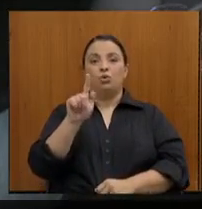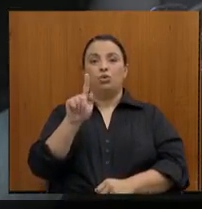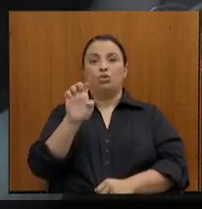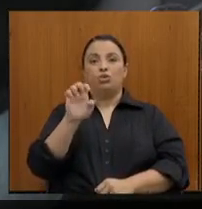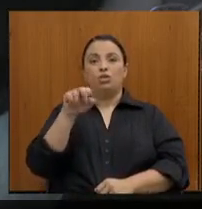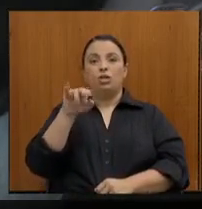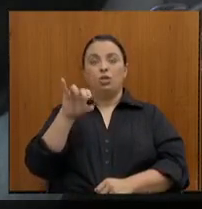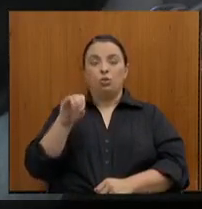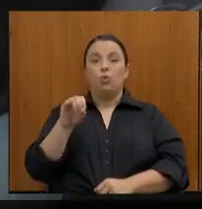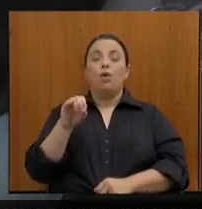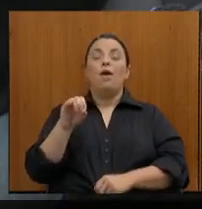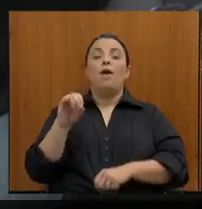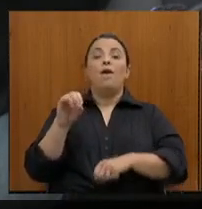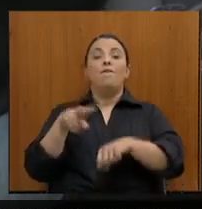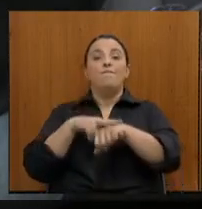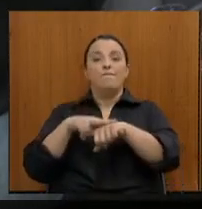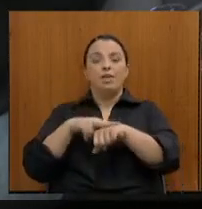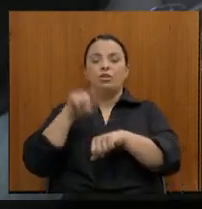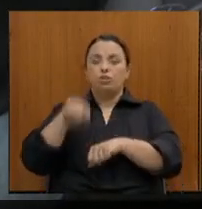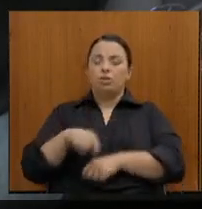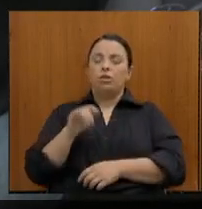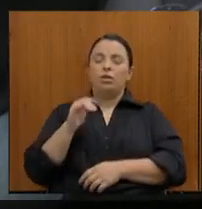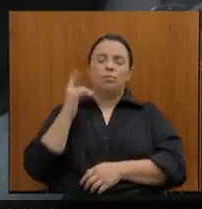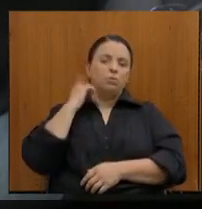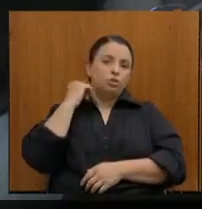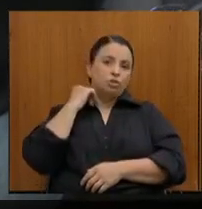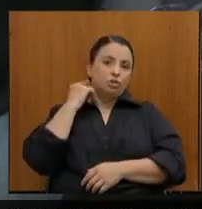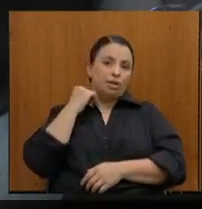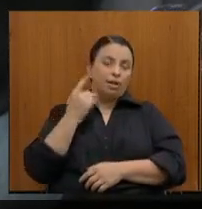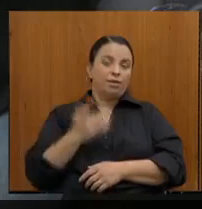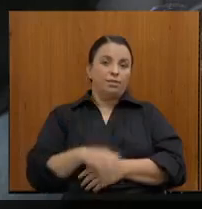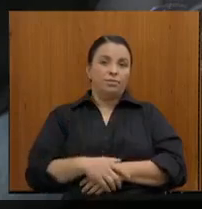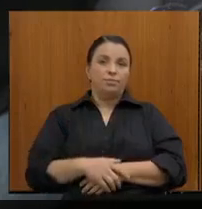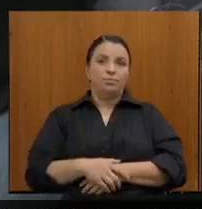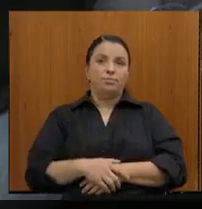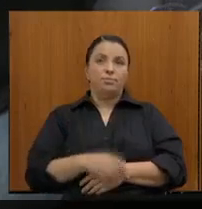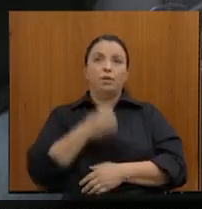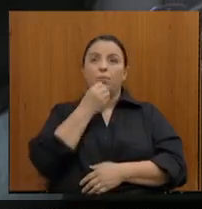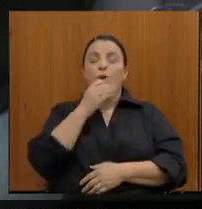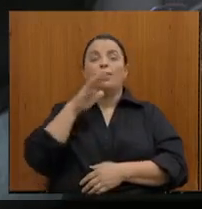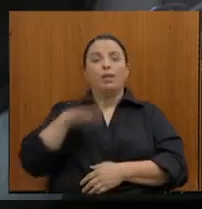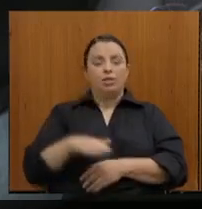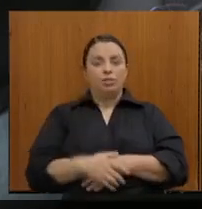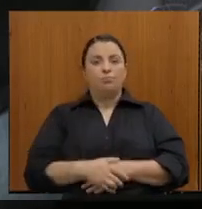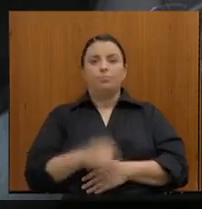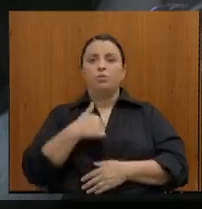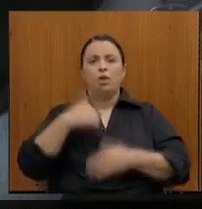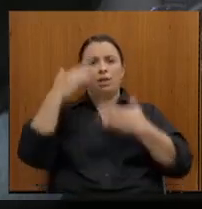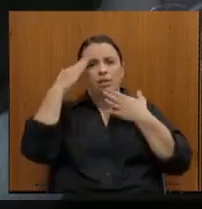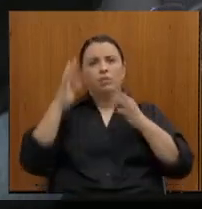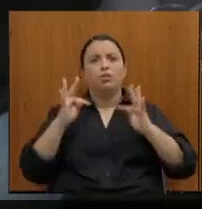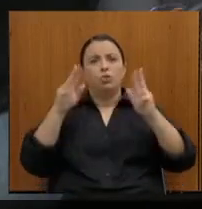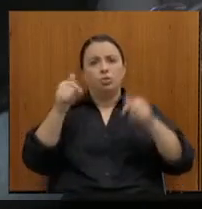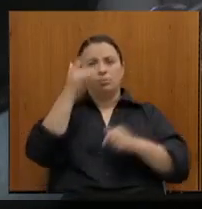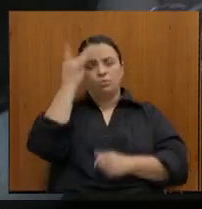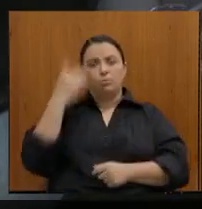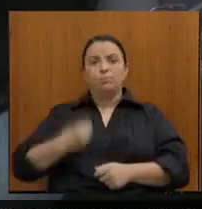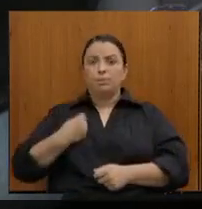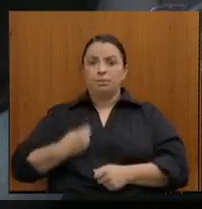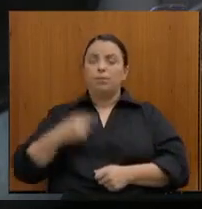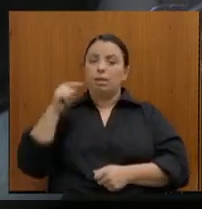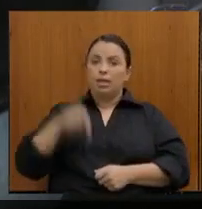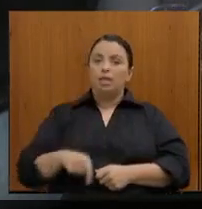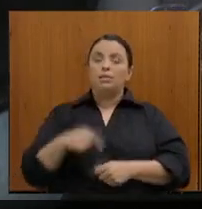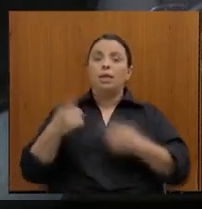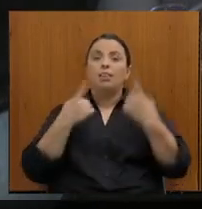hidrogénio Verde no estado das minas e energias Gerais Boa tarde Agradeço a todos os participantes desse debate